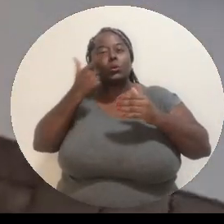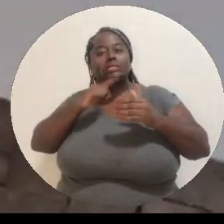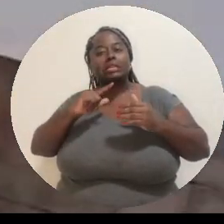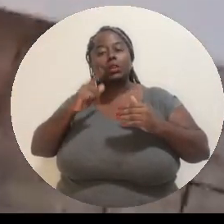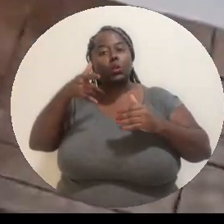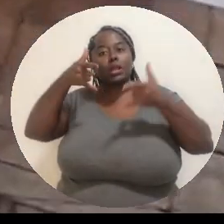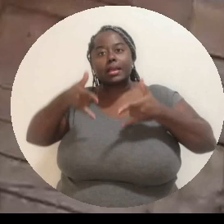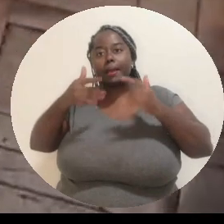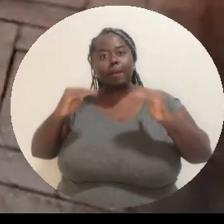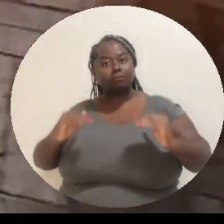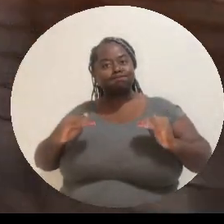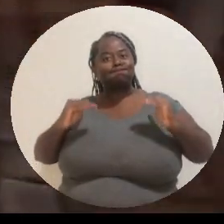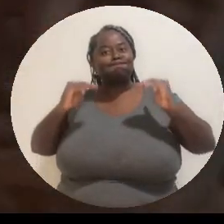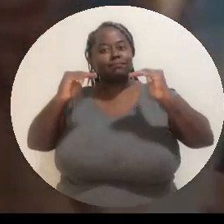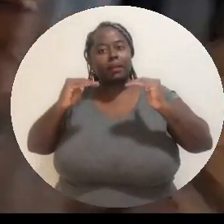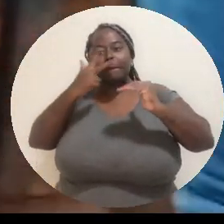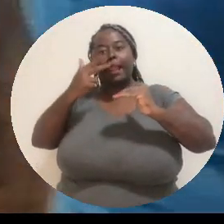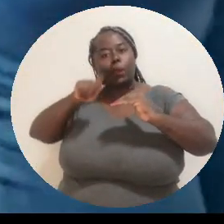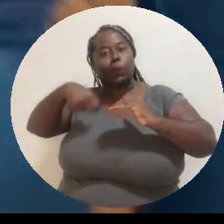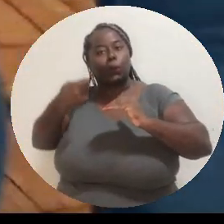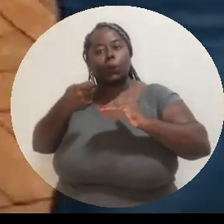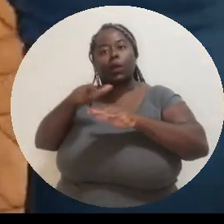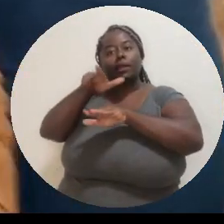cama ficar numa altura que parecesse uma cama